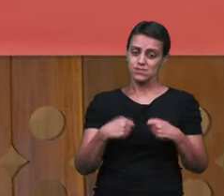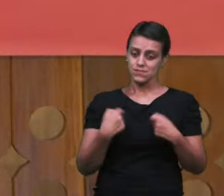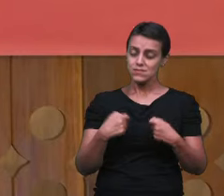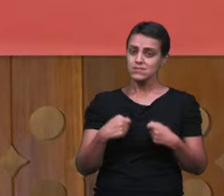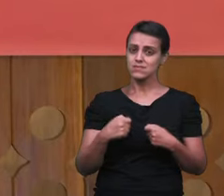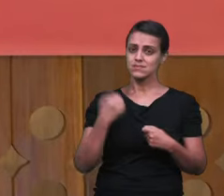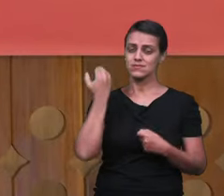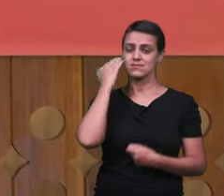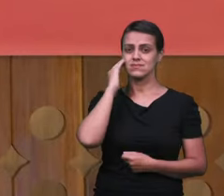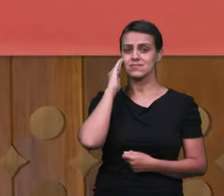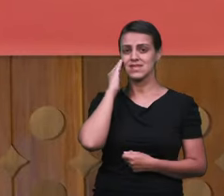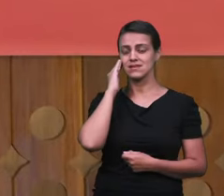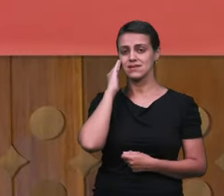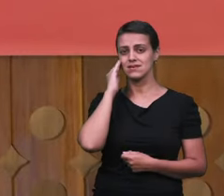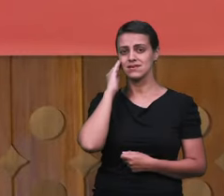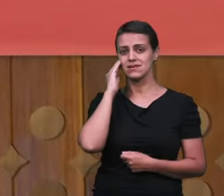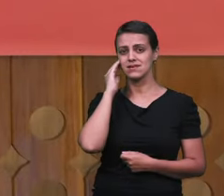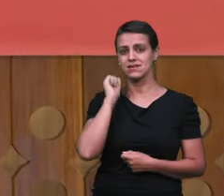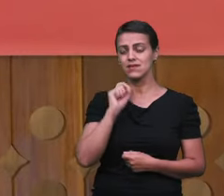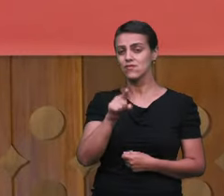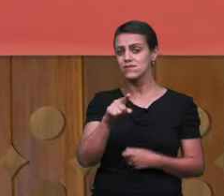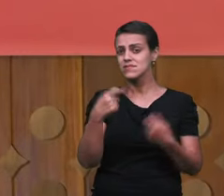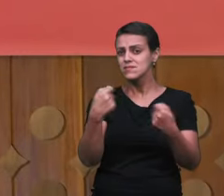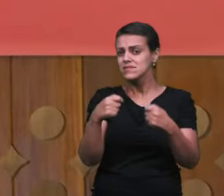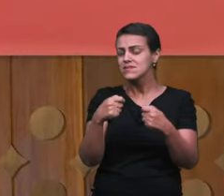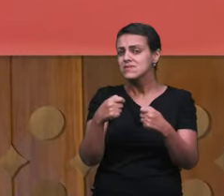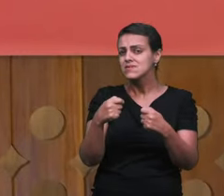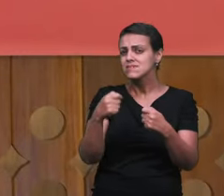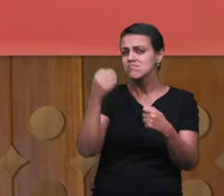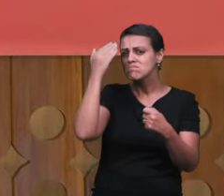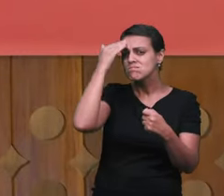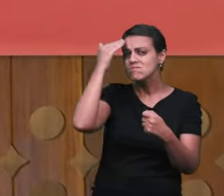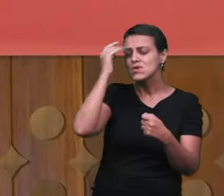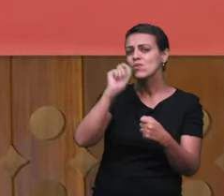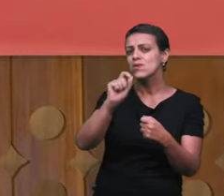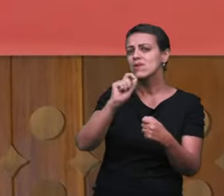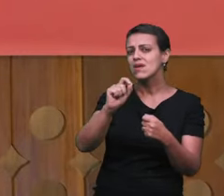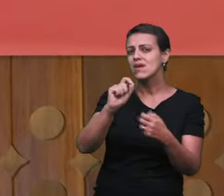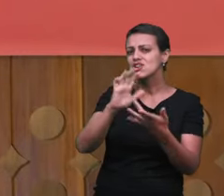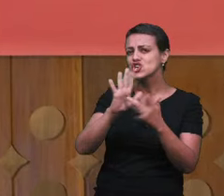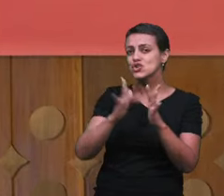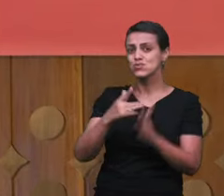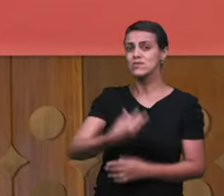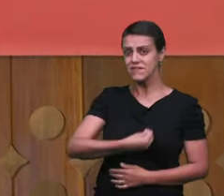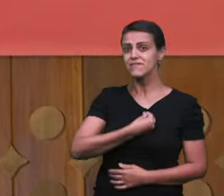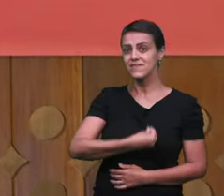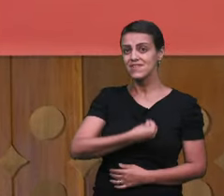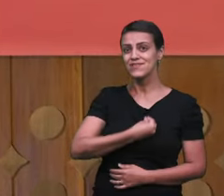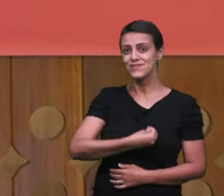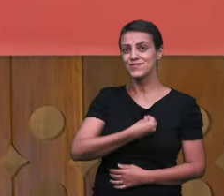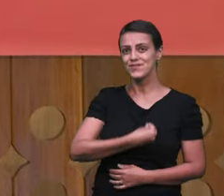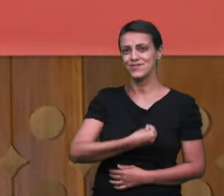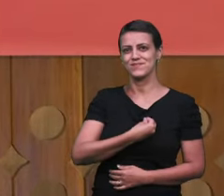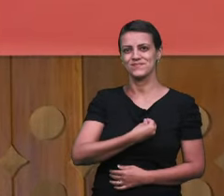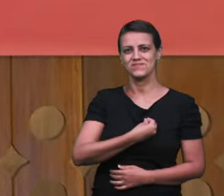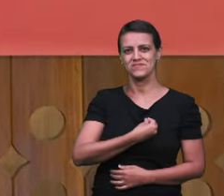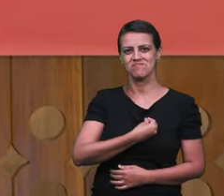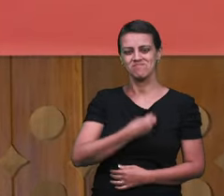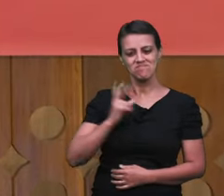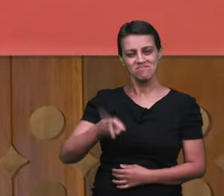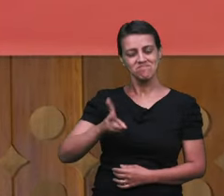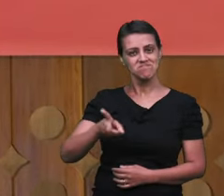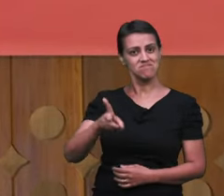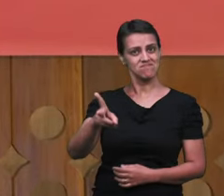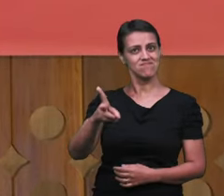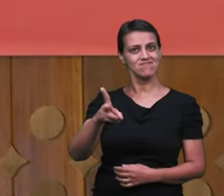é que você precisa saber que o Cordeiro não está morto. Cada toque desse